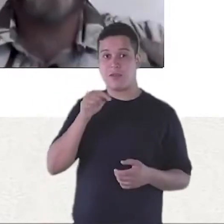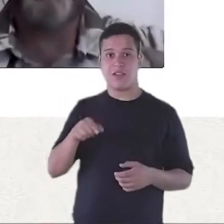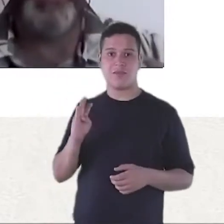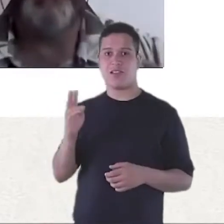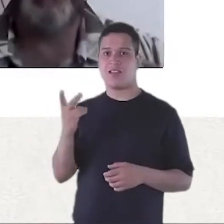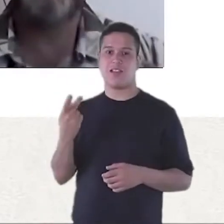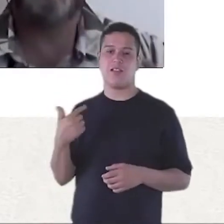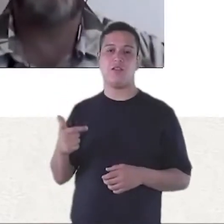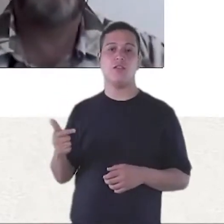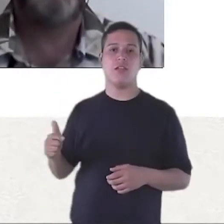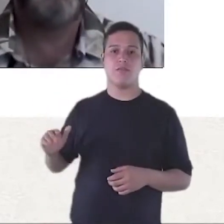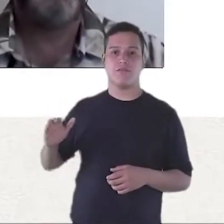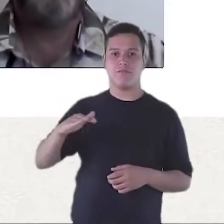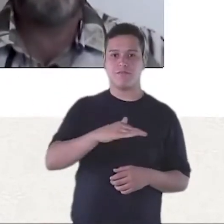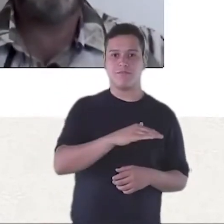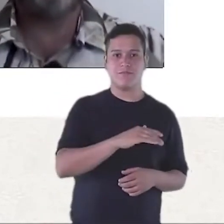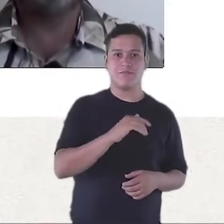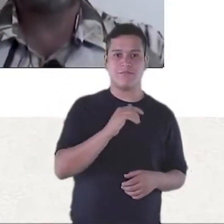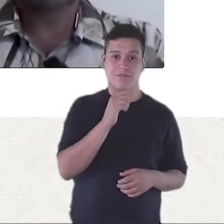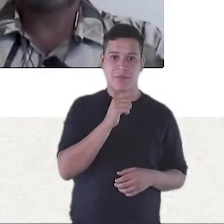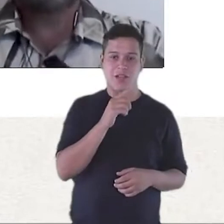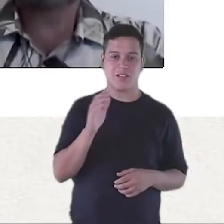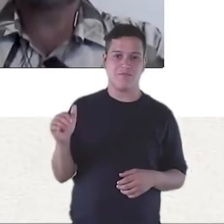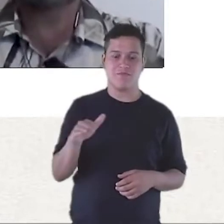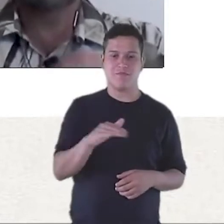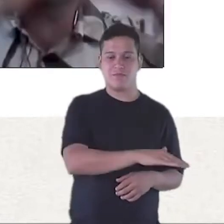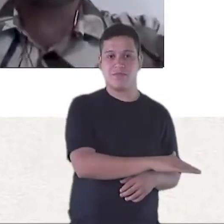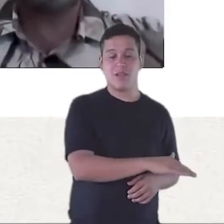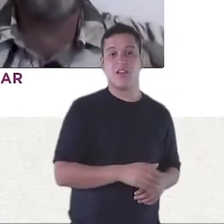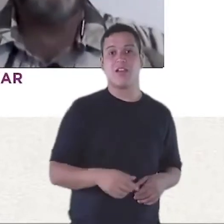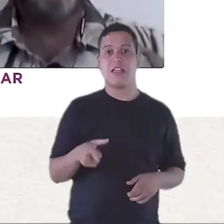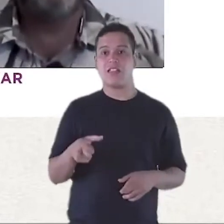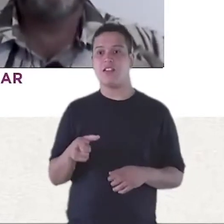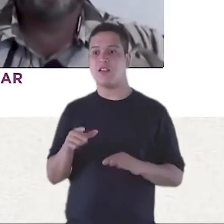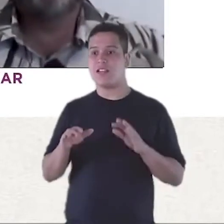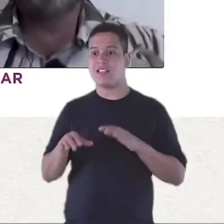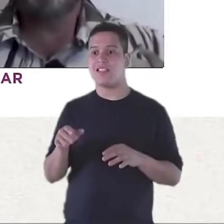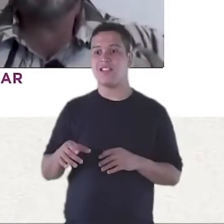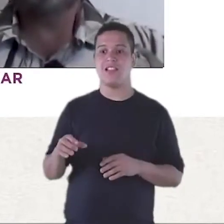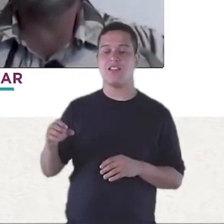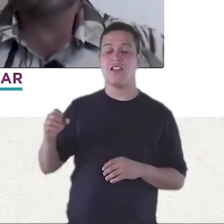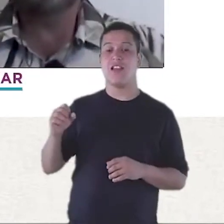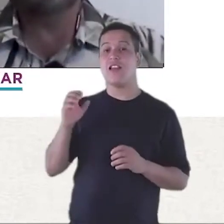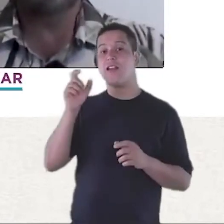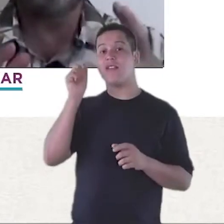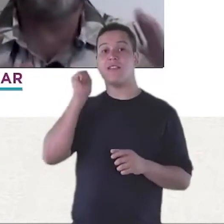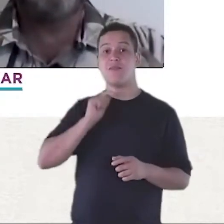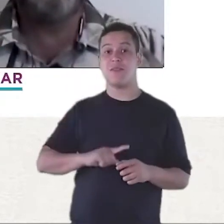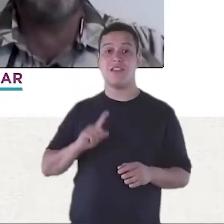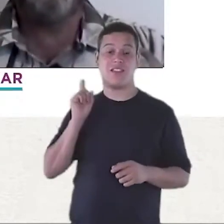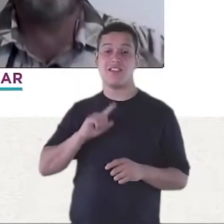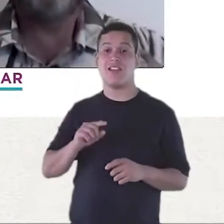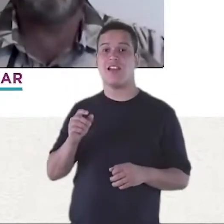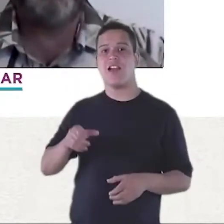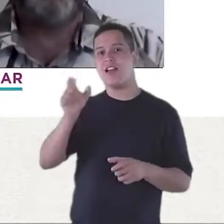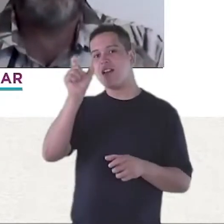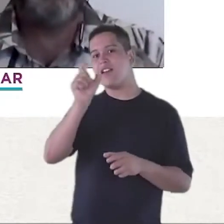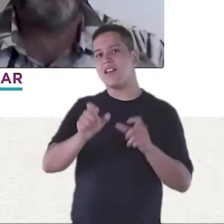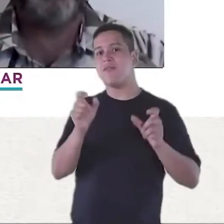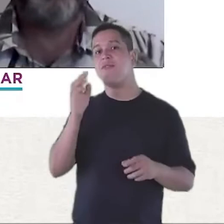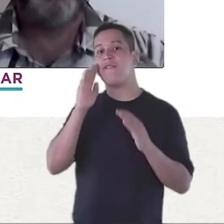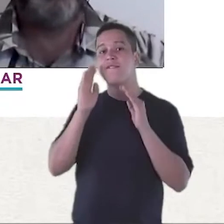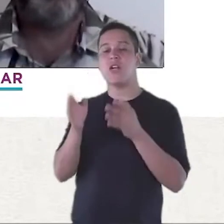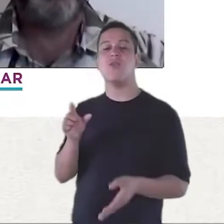esse poente derramado, seja esse oceano. O mineiro procura o oceano na